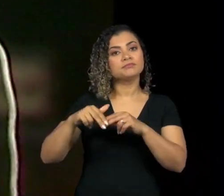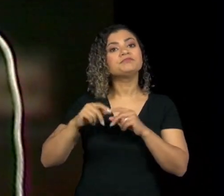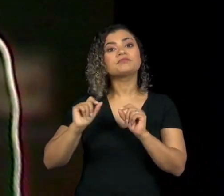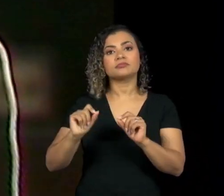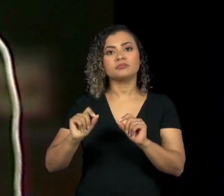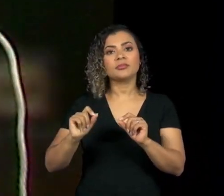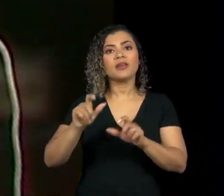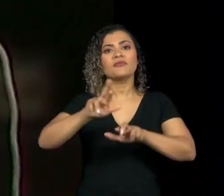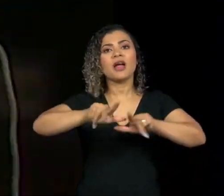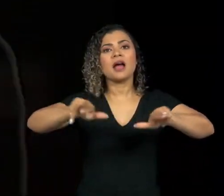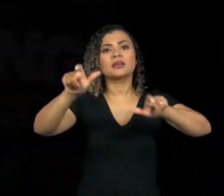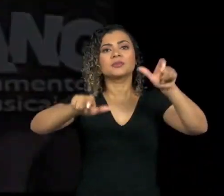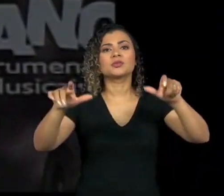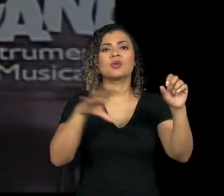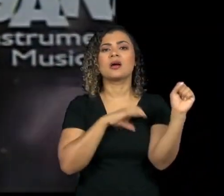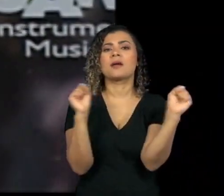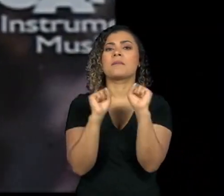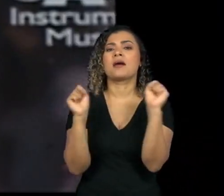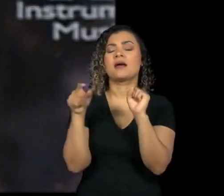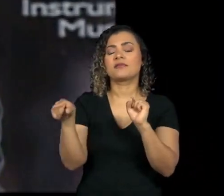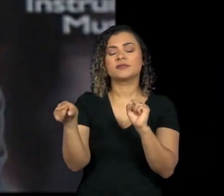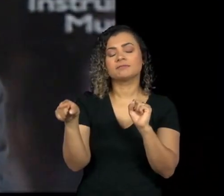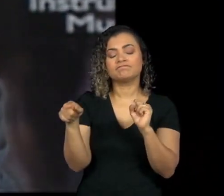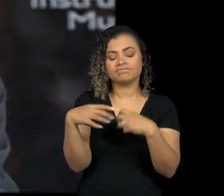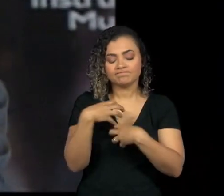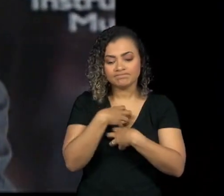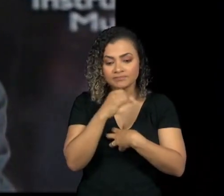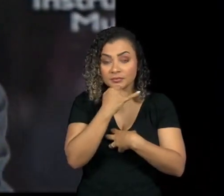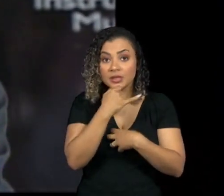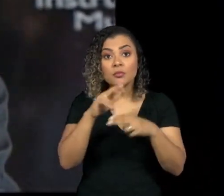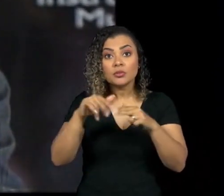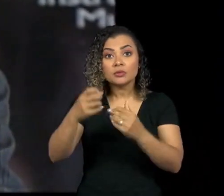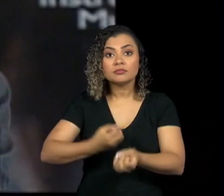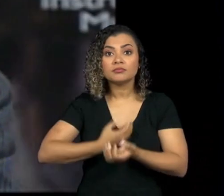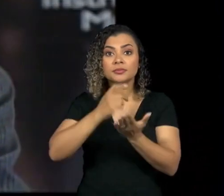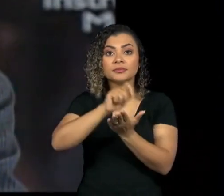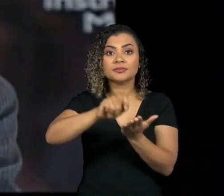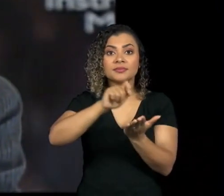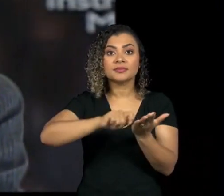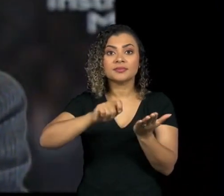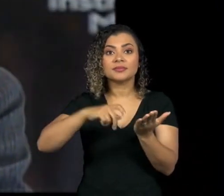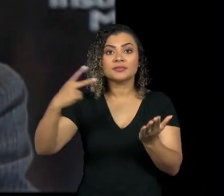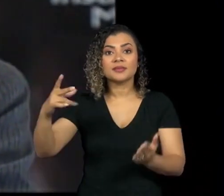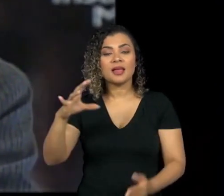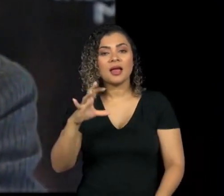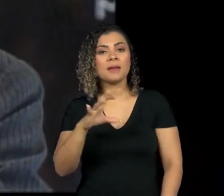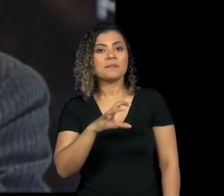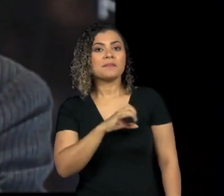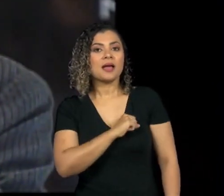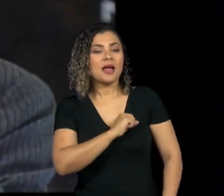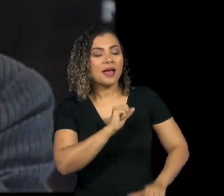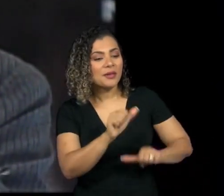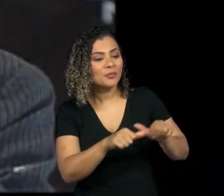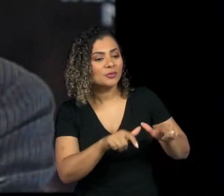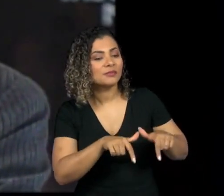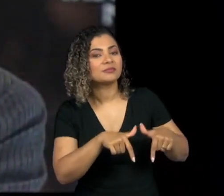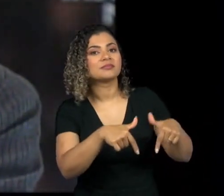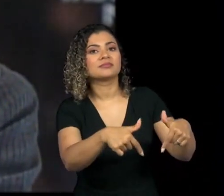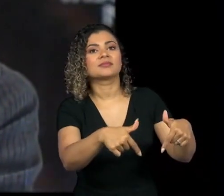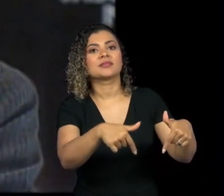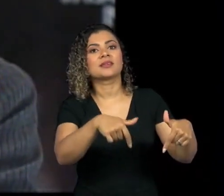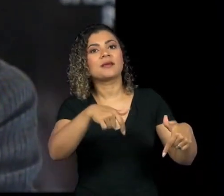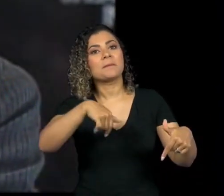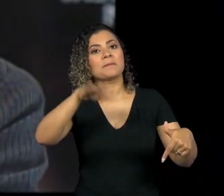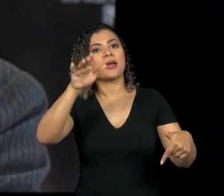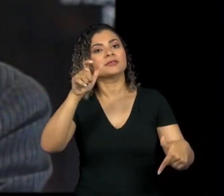órfãos milhares de fãs. Como ele já dizia em uma de suas composições, amar e mudar as coisas me interessa